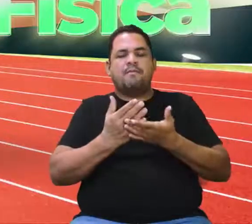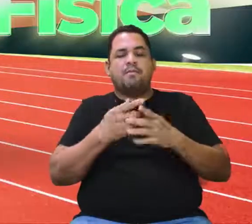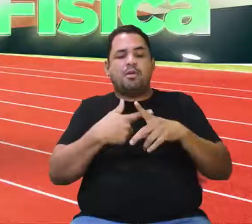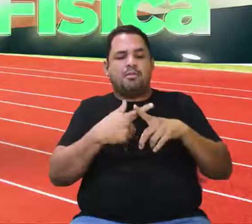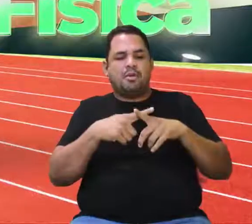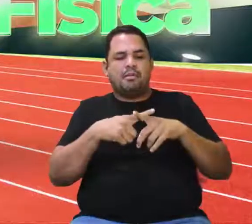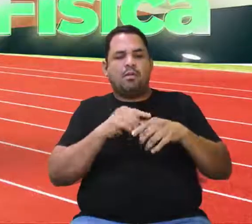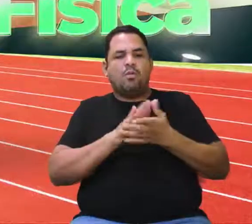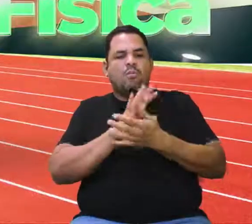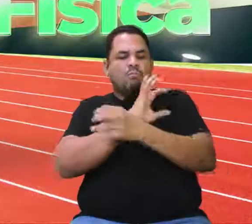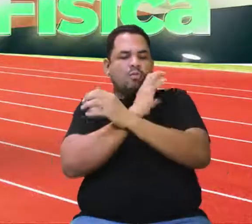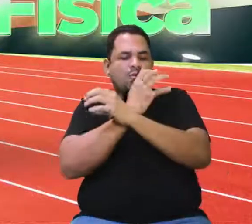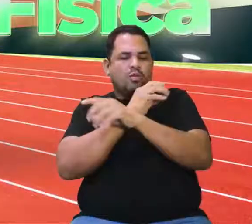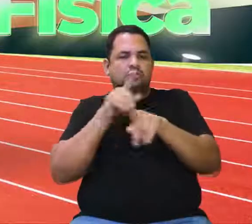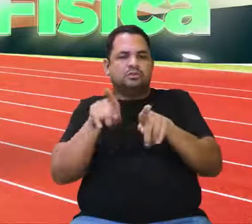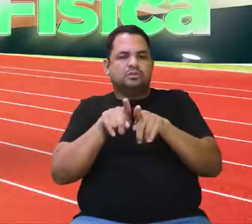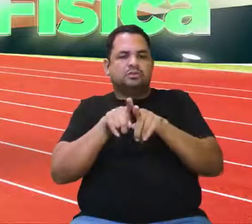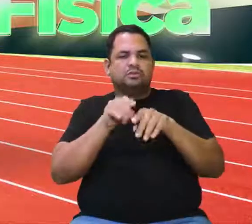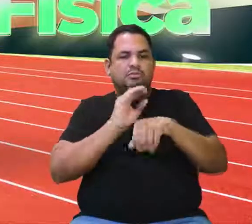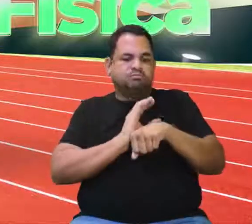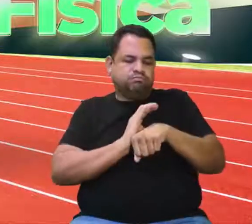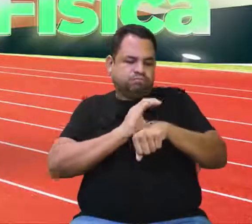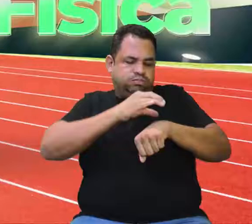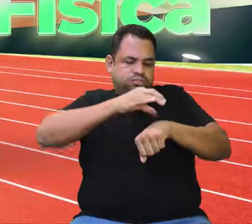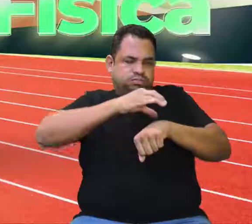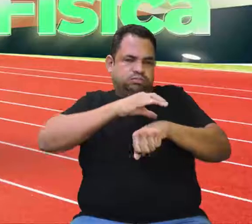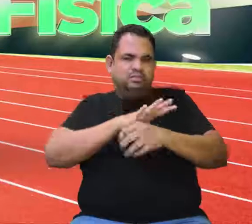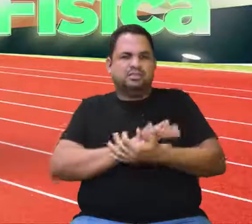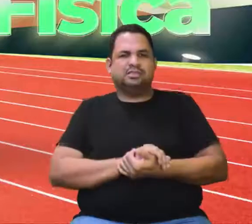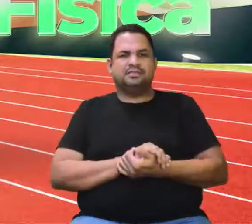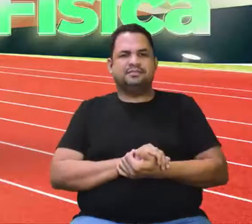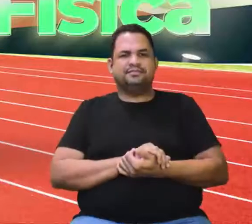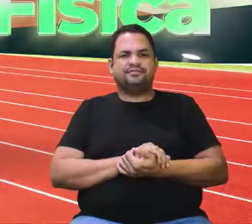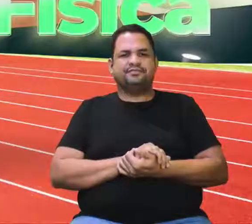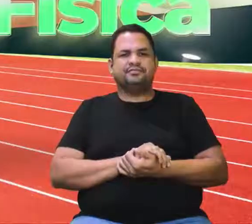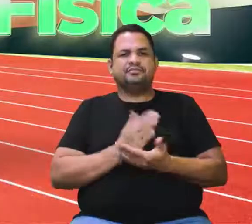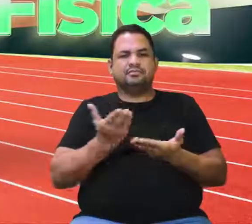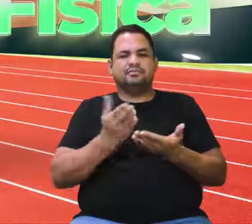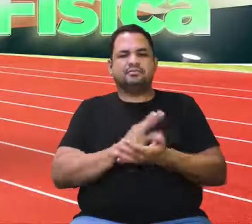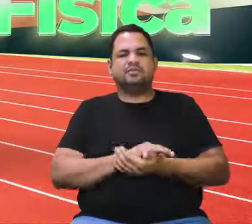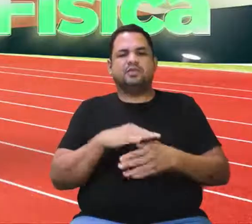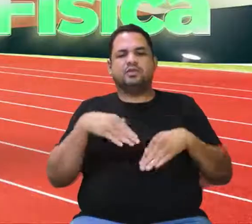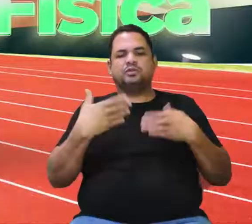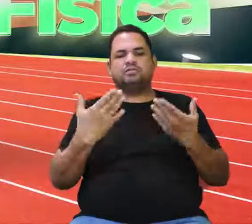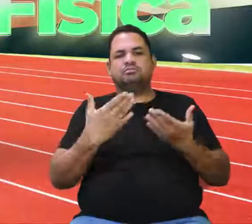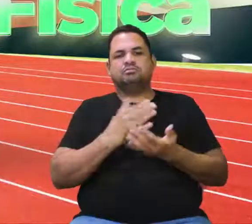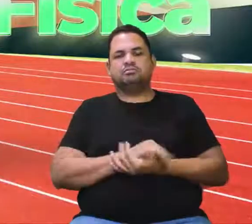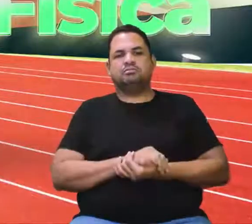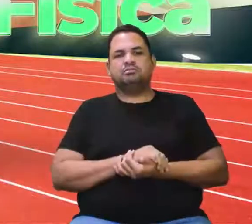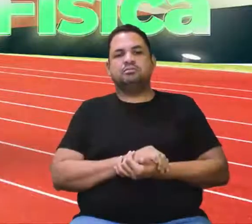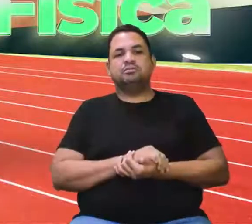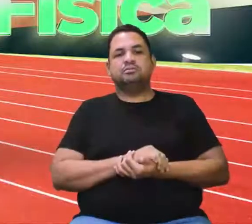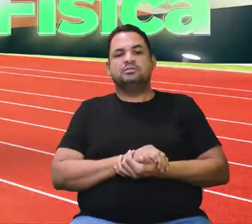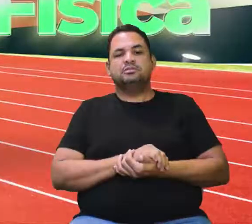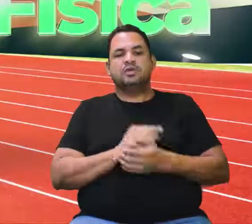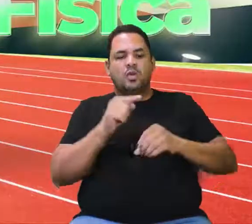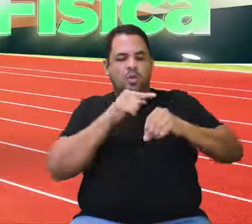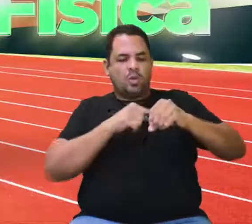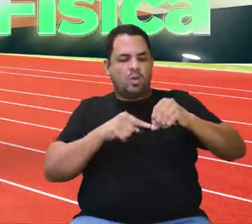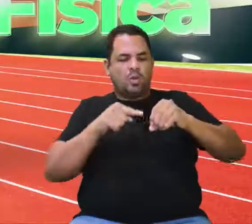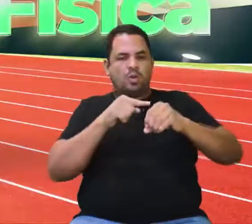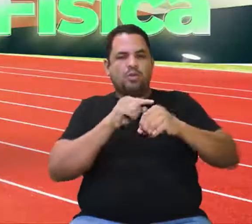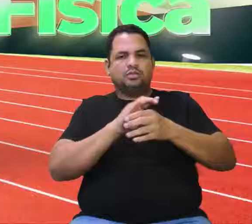osso, né? Como essa inflamação, esse desgaste, esse derramamento aí do disco. Exato, e aí o disco ele vem